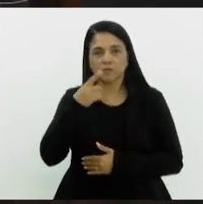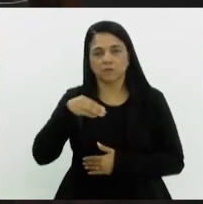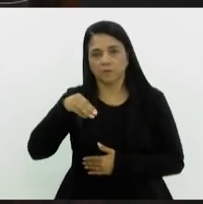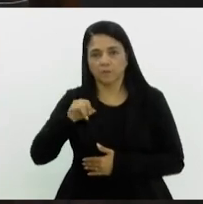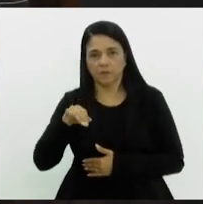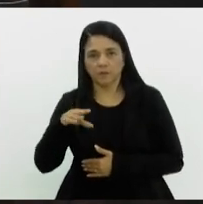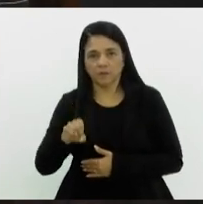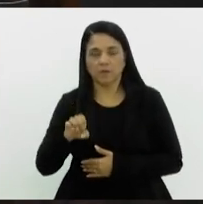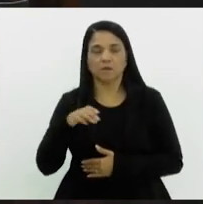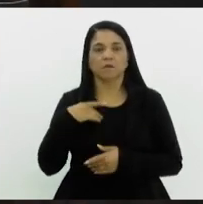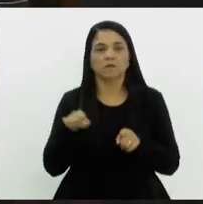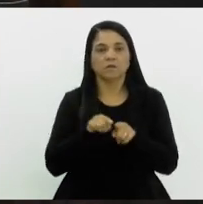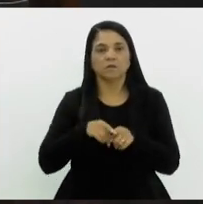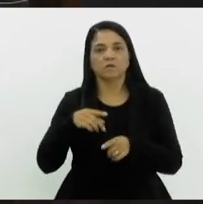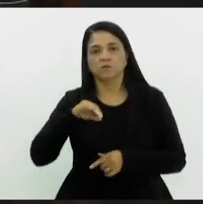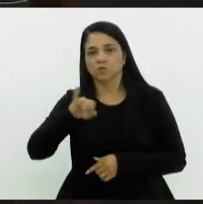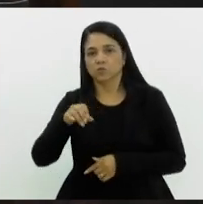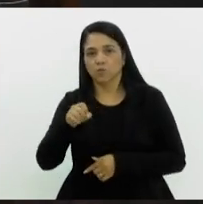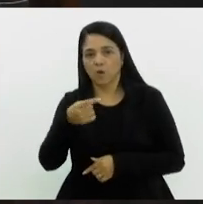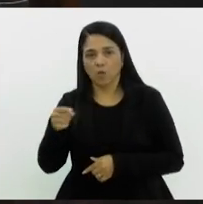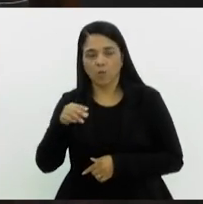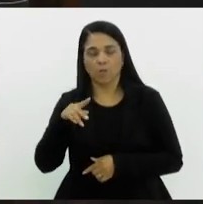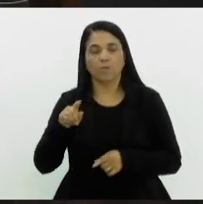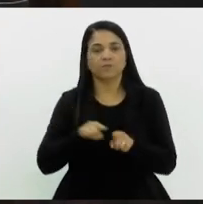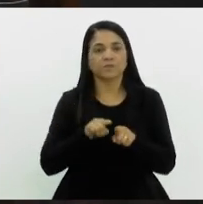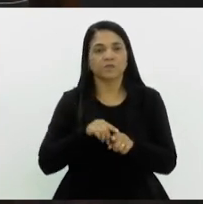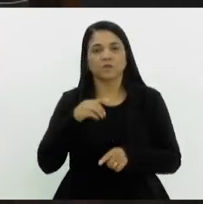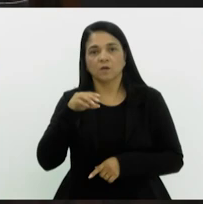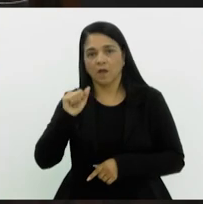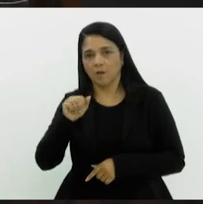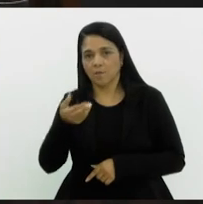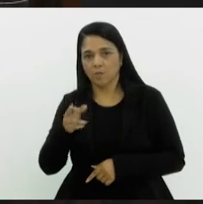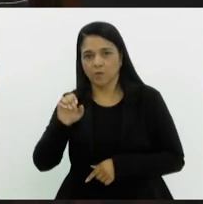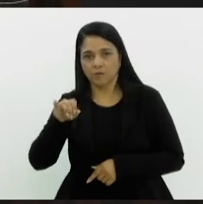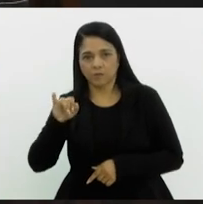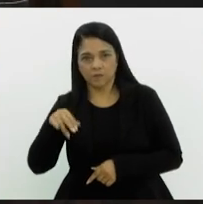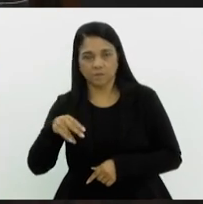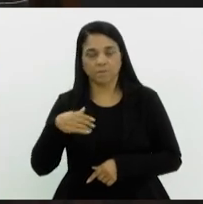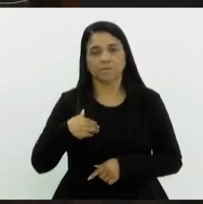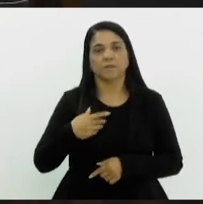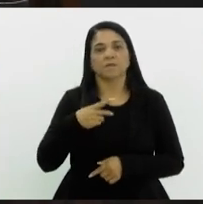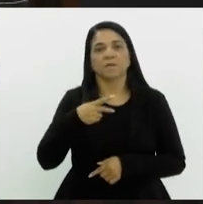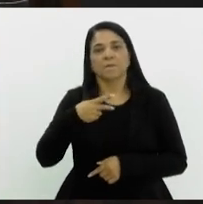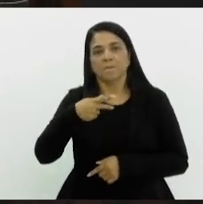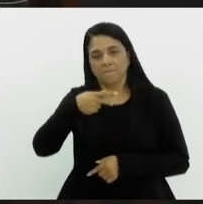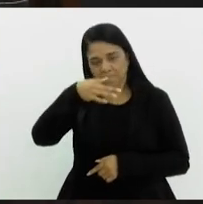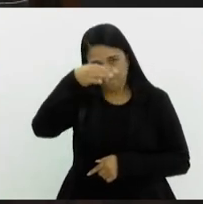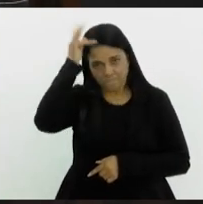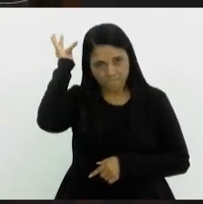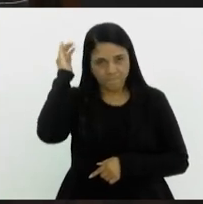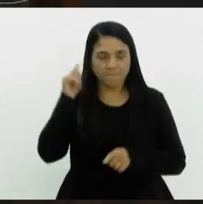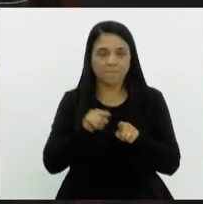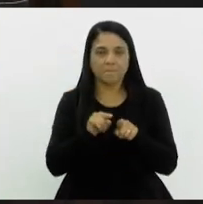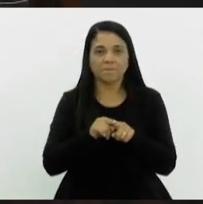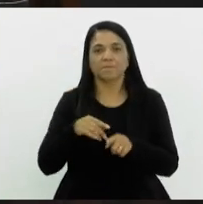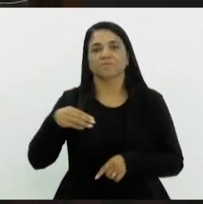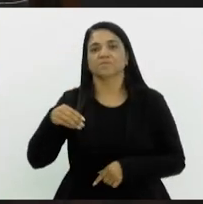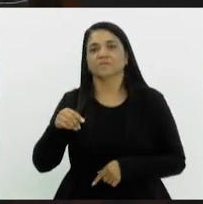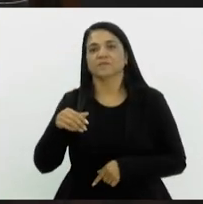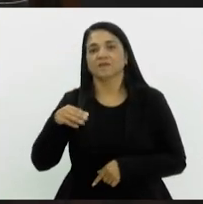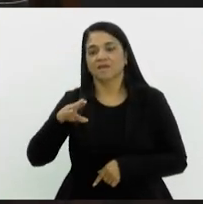Mink, Bruno Dauari, João Peixoto, Rodrigo Amorim, Márcio Pacheco, Rodrigo Amorim, Val Ceasa e Carlos Macedo.